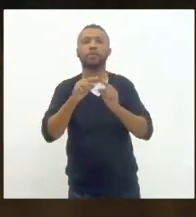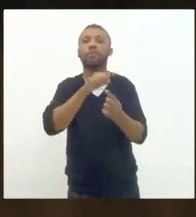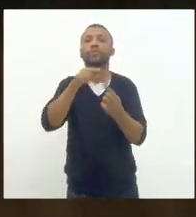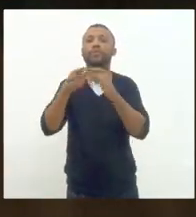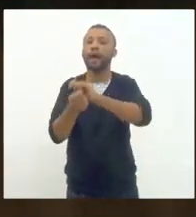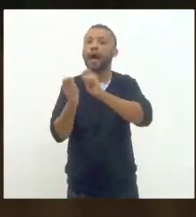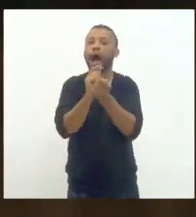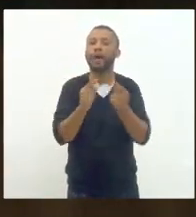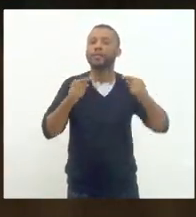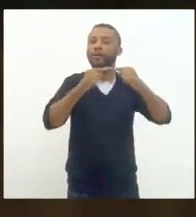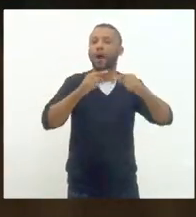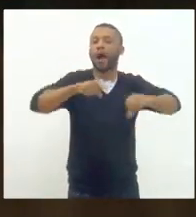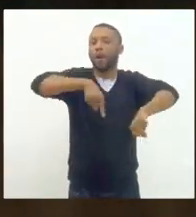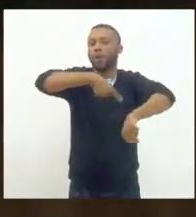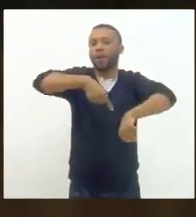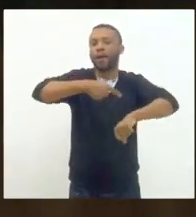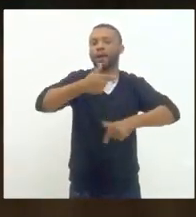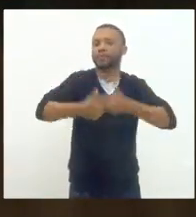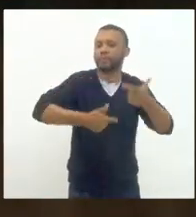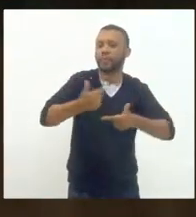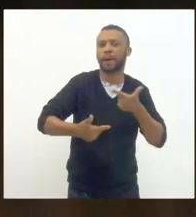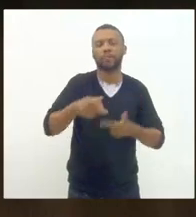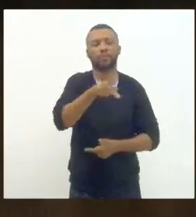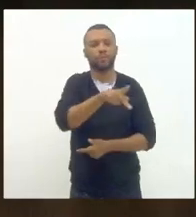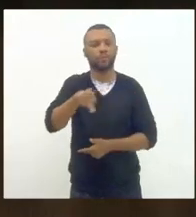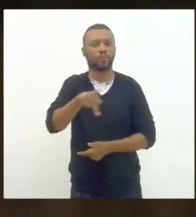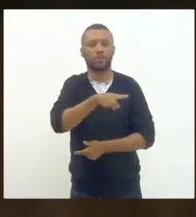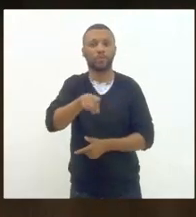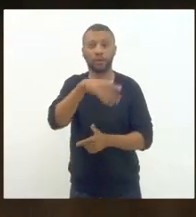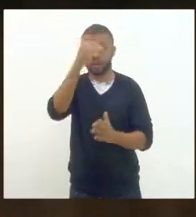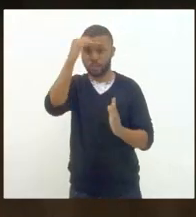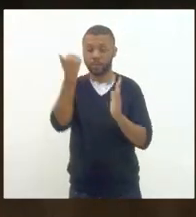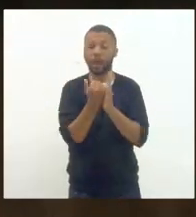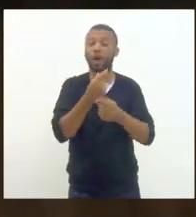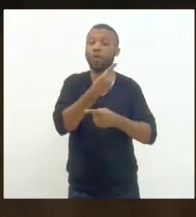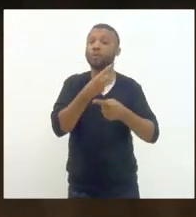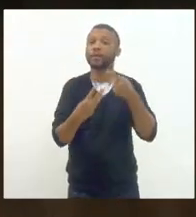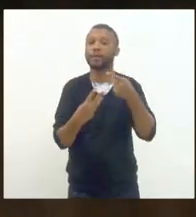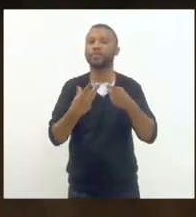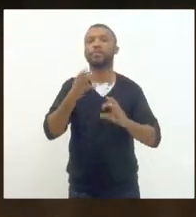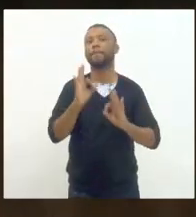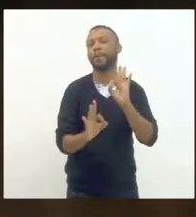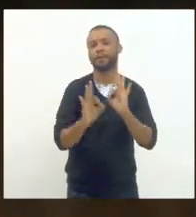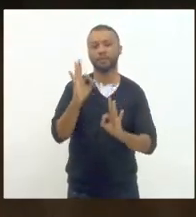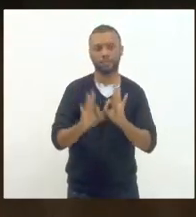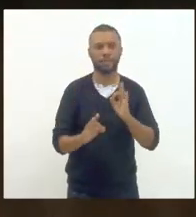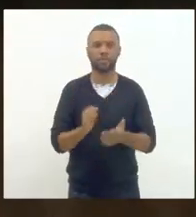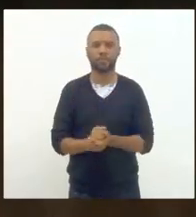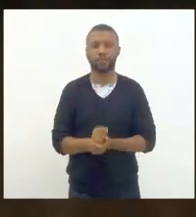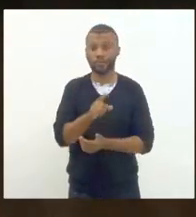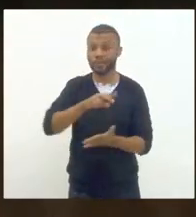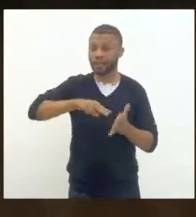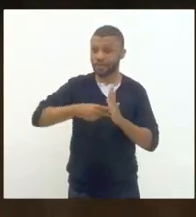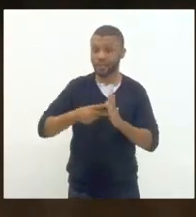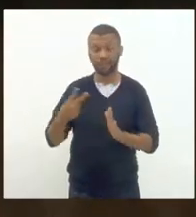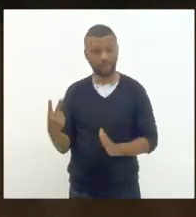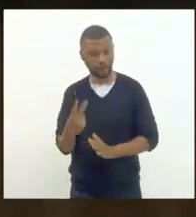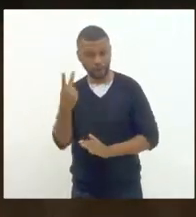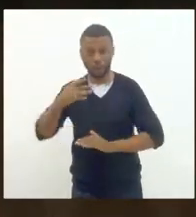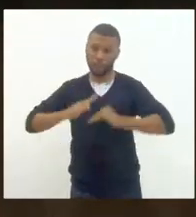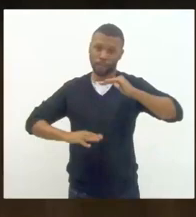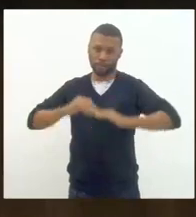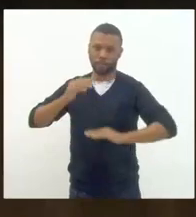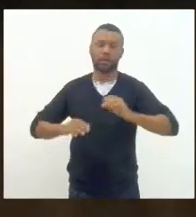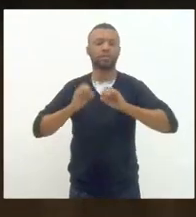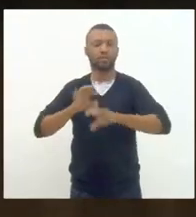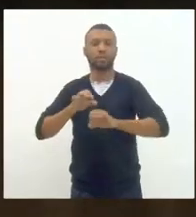carga horária dos professores e respeitar o direito a um terço de planejamento. Isso é não só valorizar o profissional de educação, mas garantir